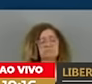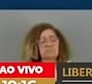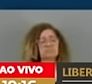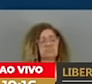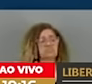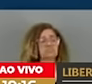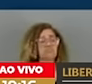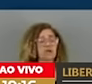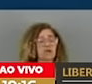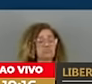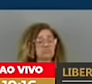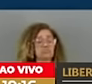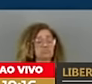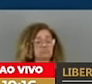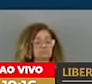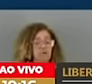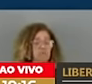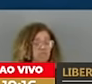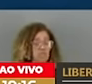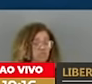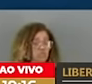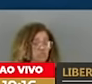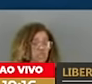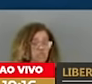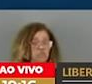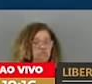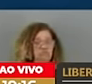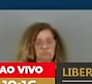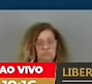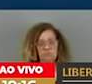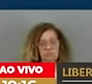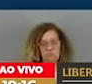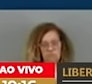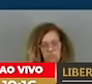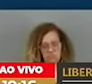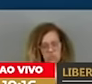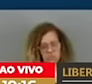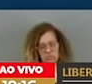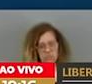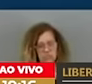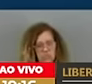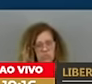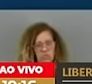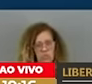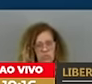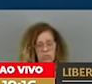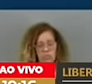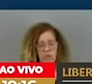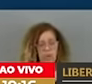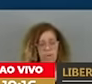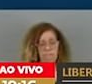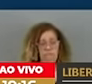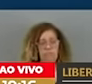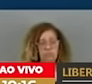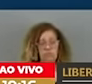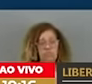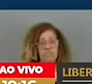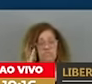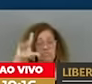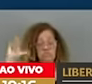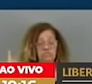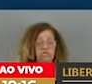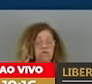um jeito dois assessores do Ministro Alexandre de Moraes conversando